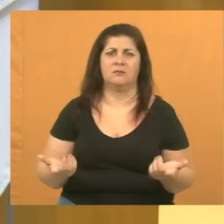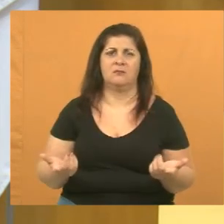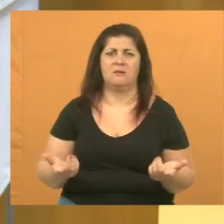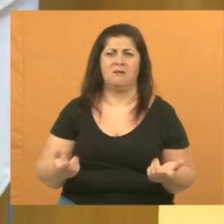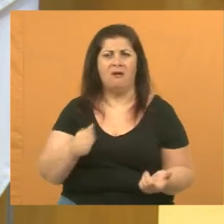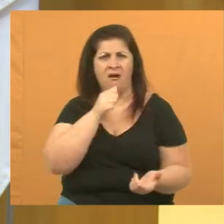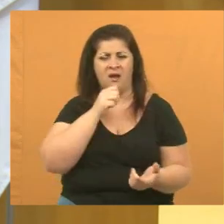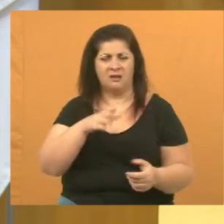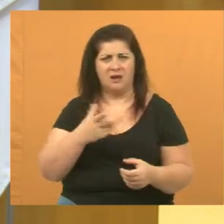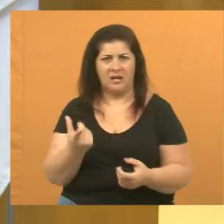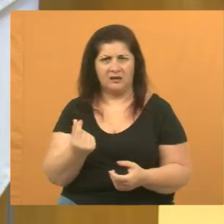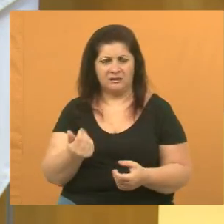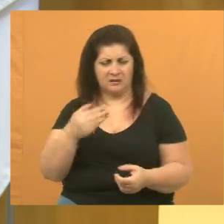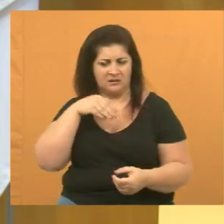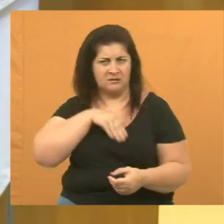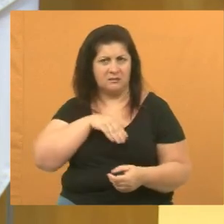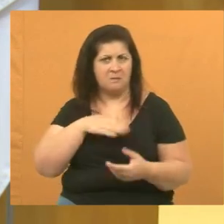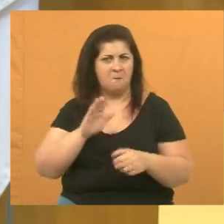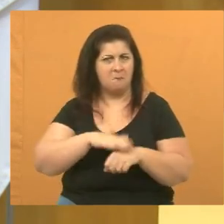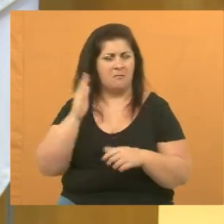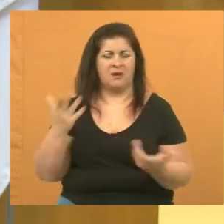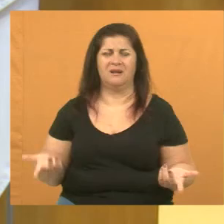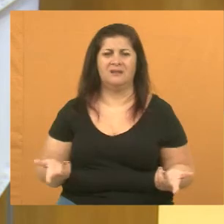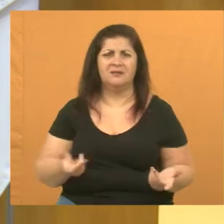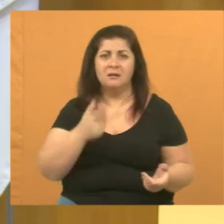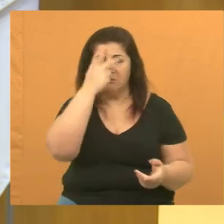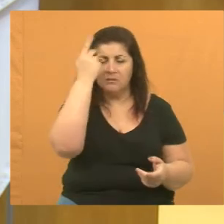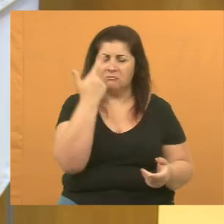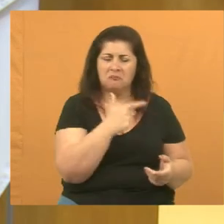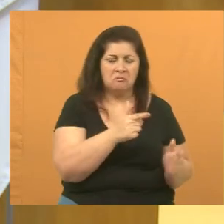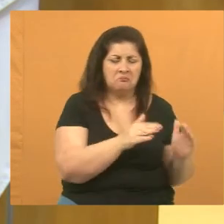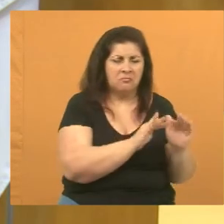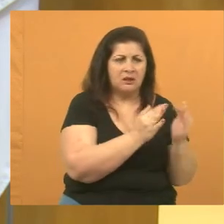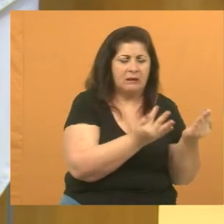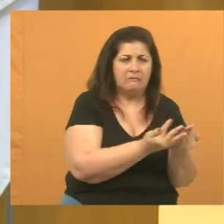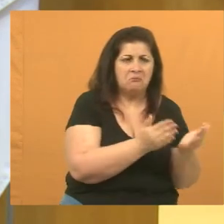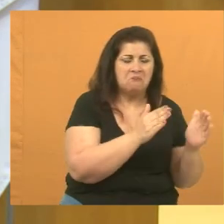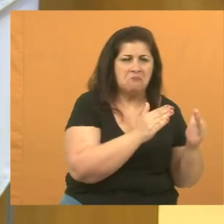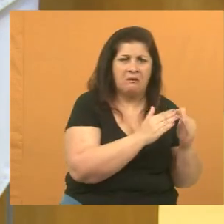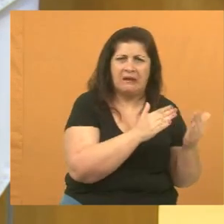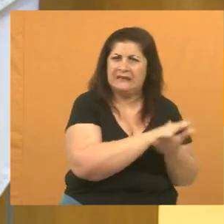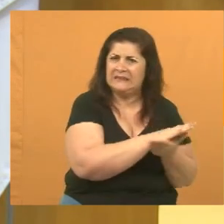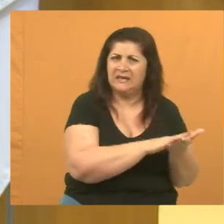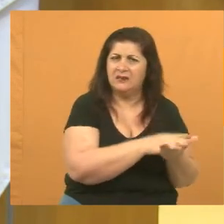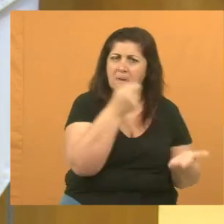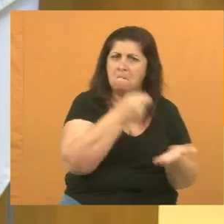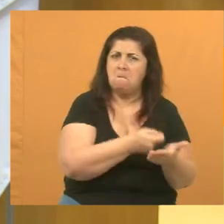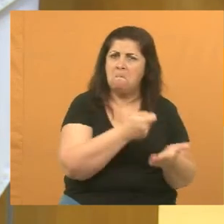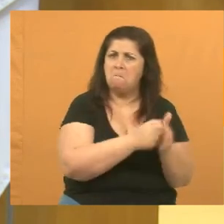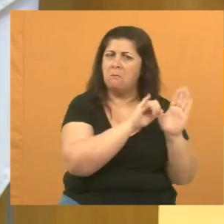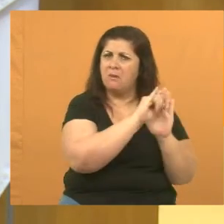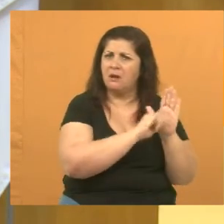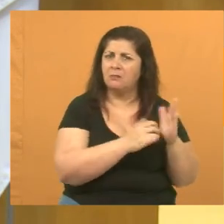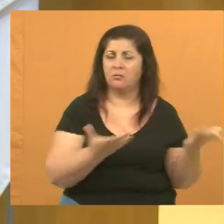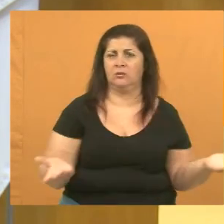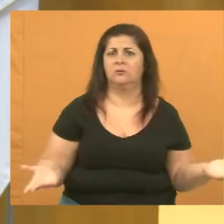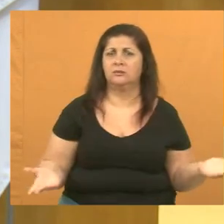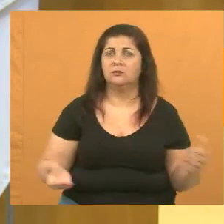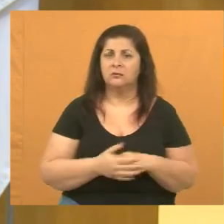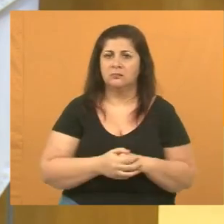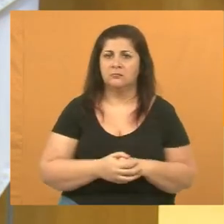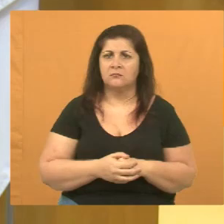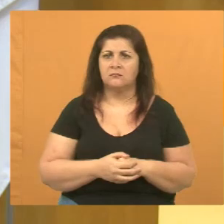privilégio do nosso país, e aqueles que não têm onde morar, que pagam os seus impostos em dias, e aqui